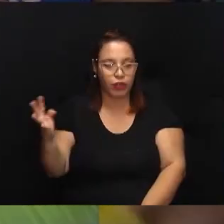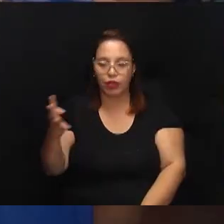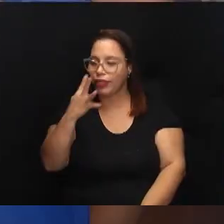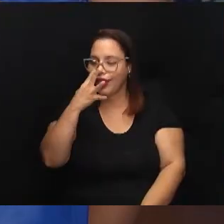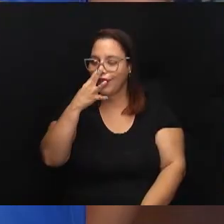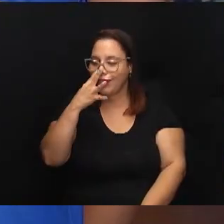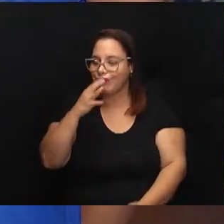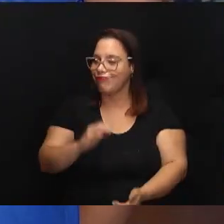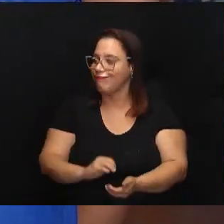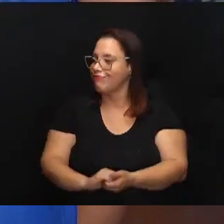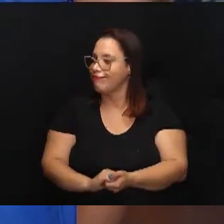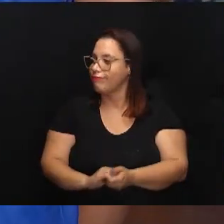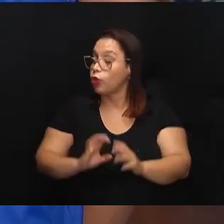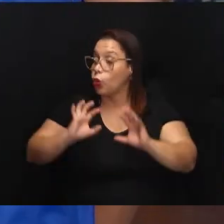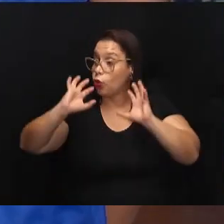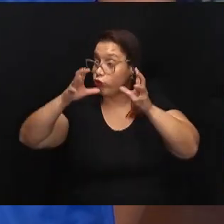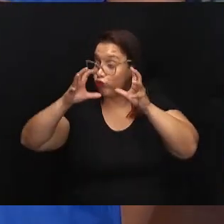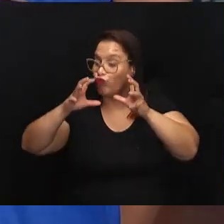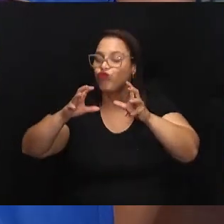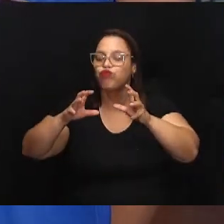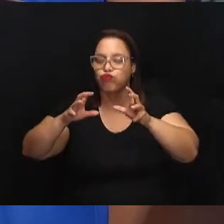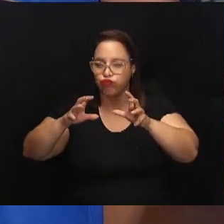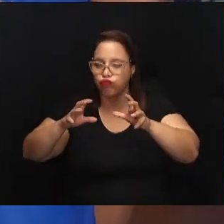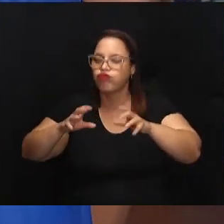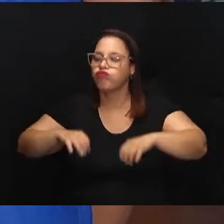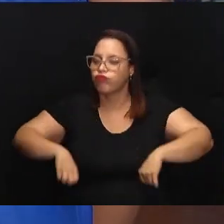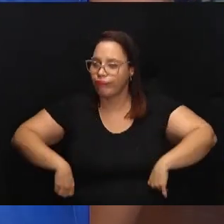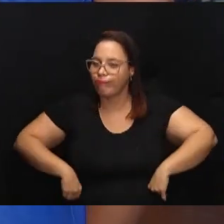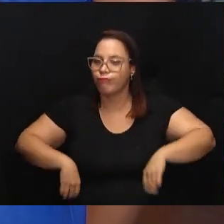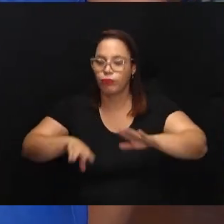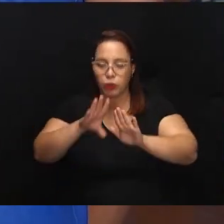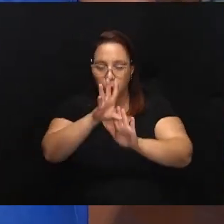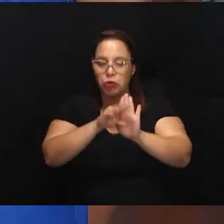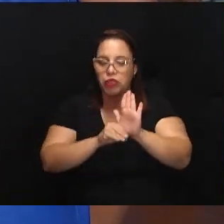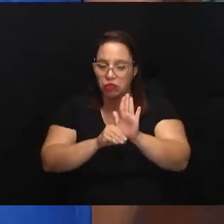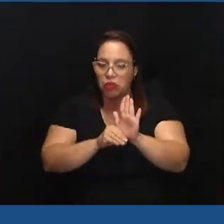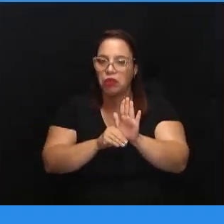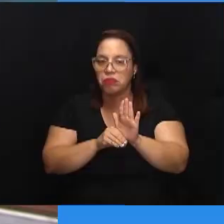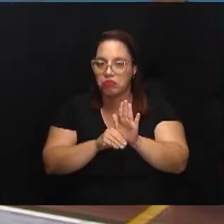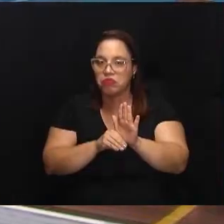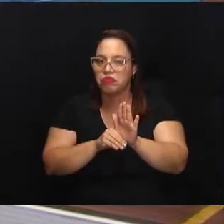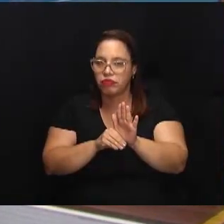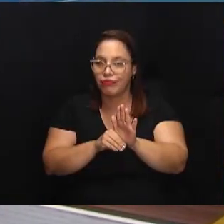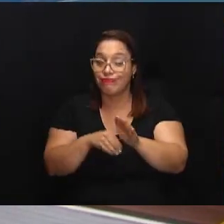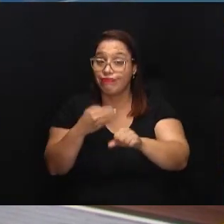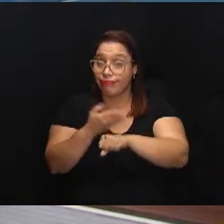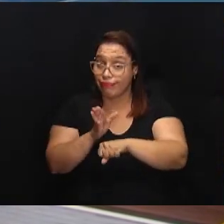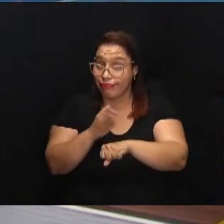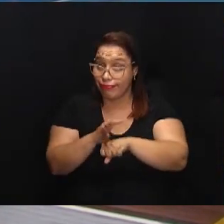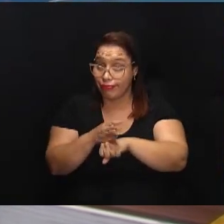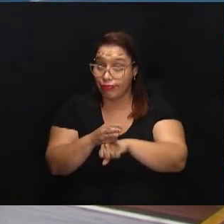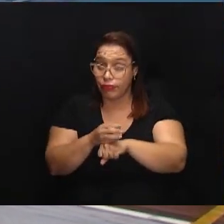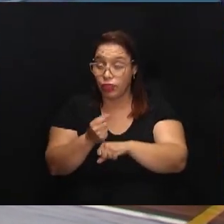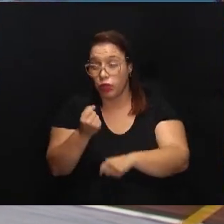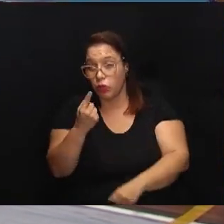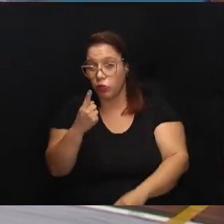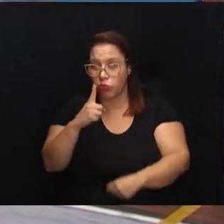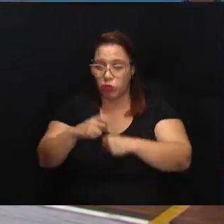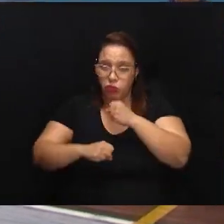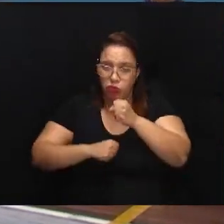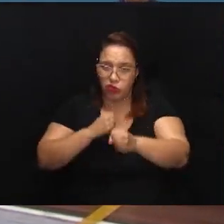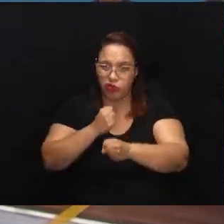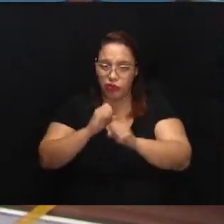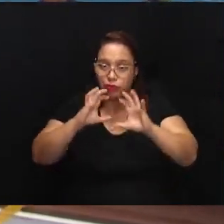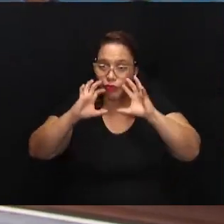inspiração. Ele joga muito, eu levo ele como inspiração, né? Praticante da modalidade há pouco mais de um ano,